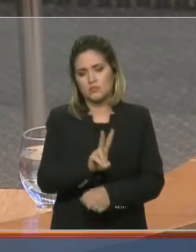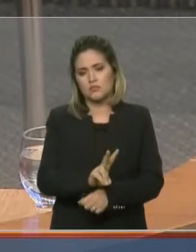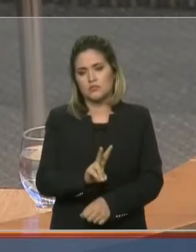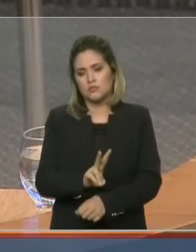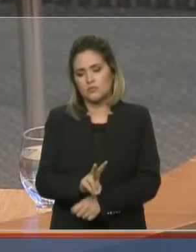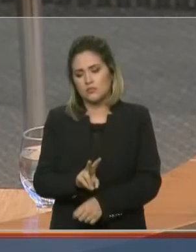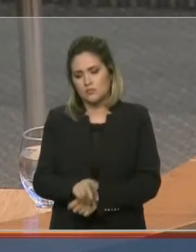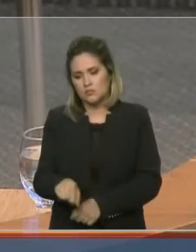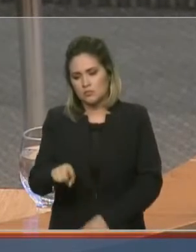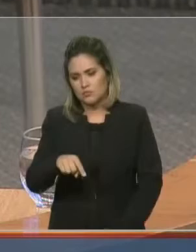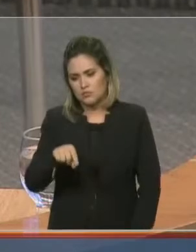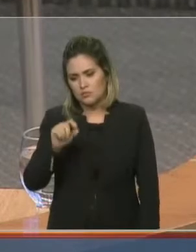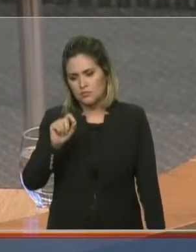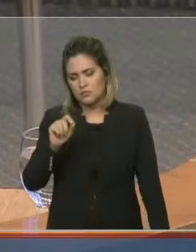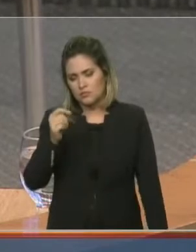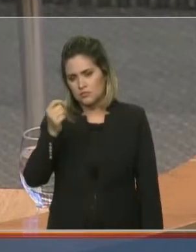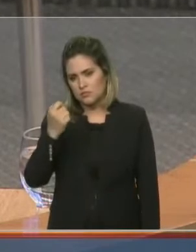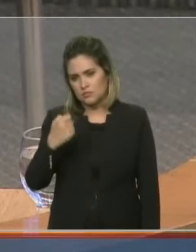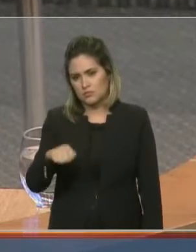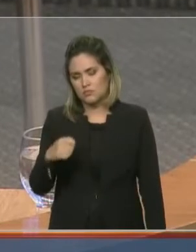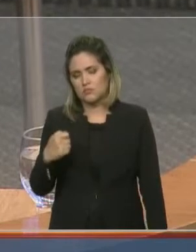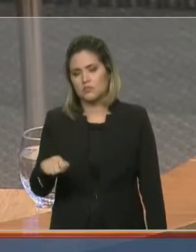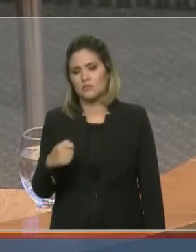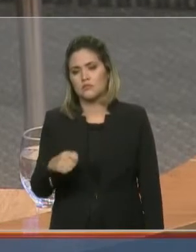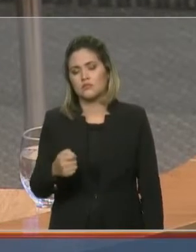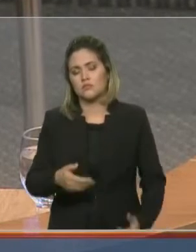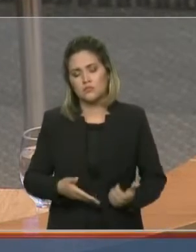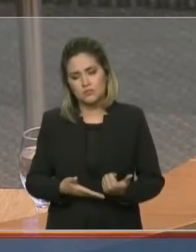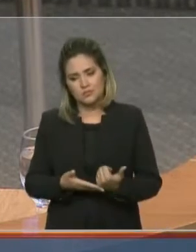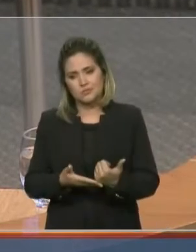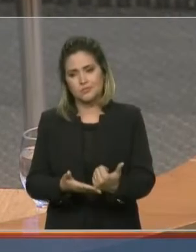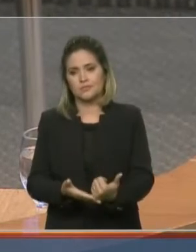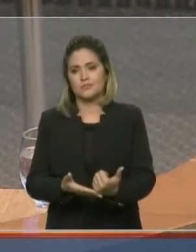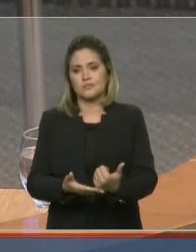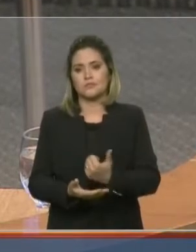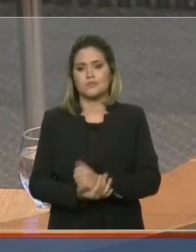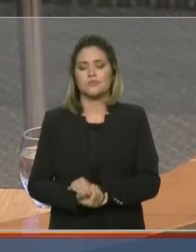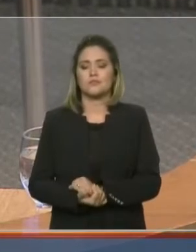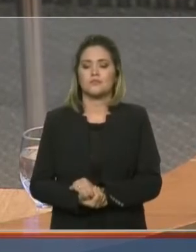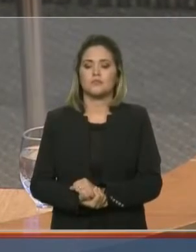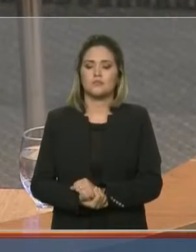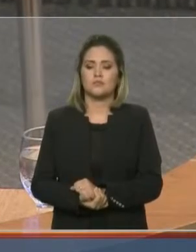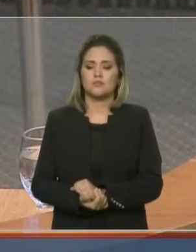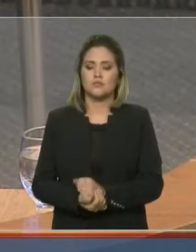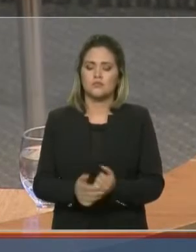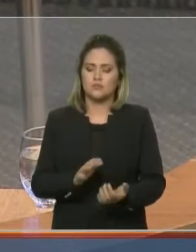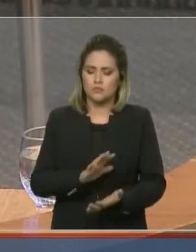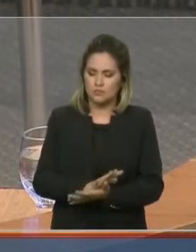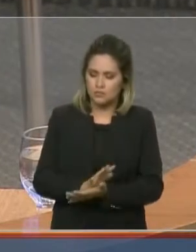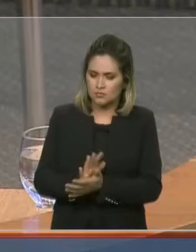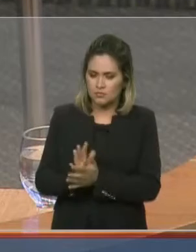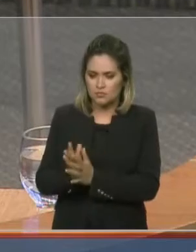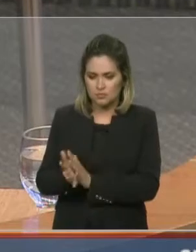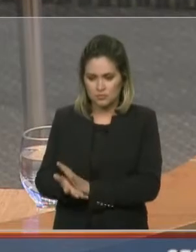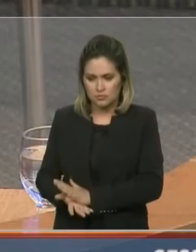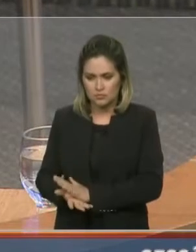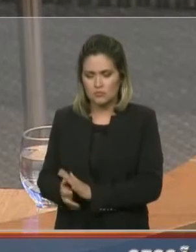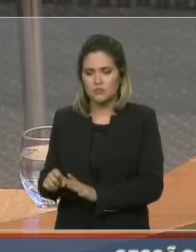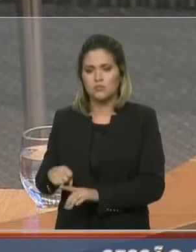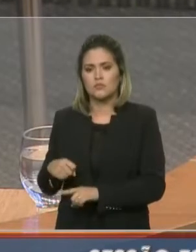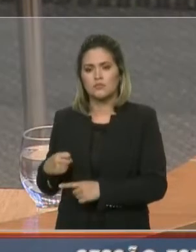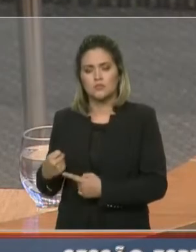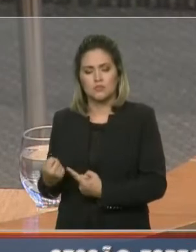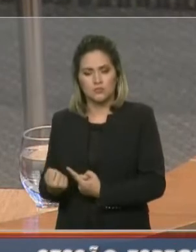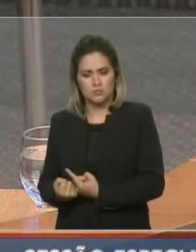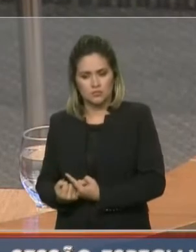necessitados, defendendo, portanto, aqueles que são mais excluídos, que são excluídos da sociedade